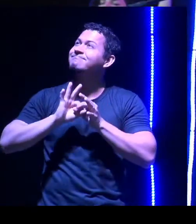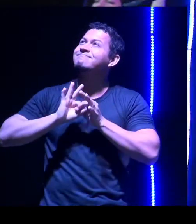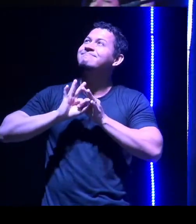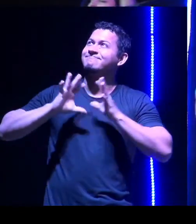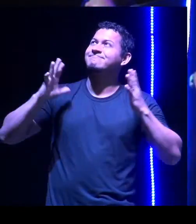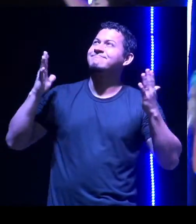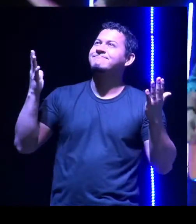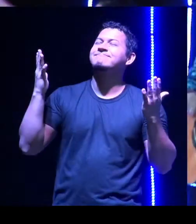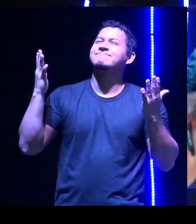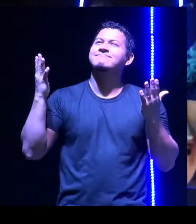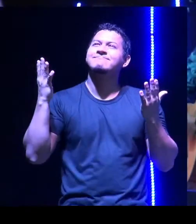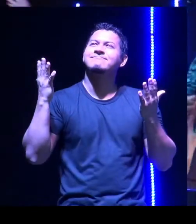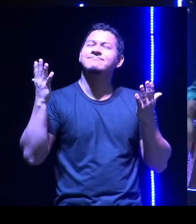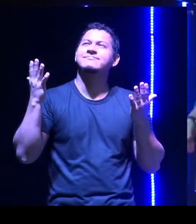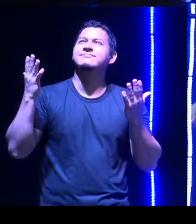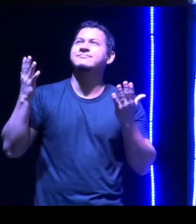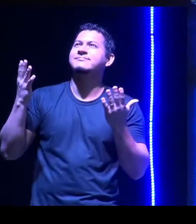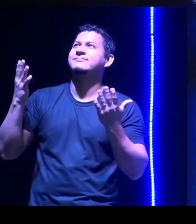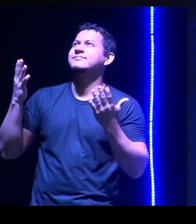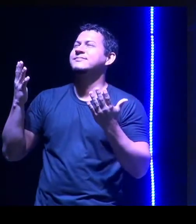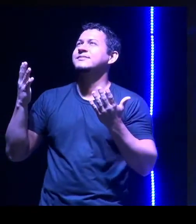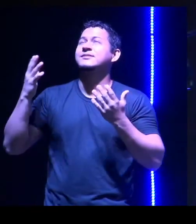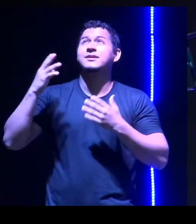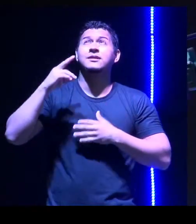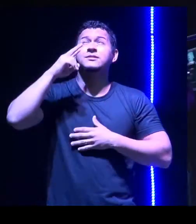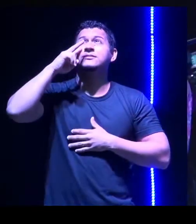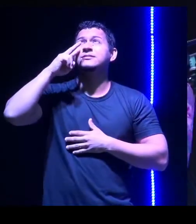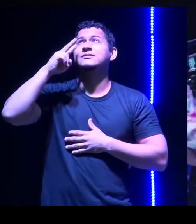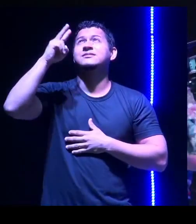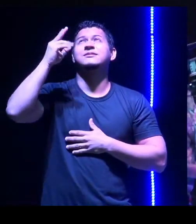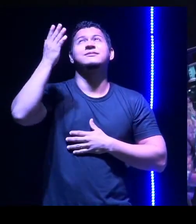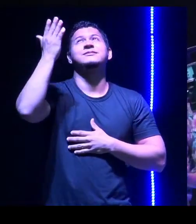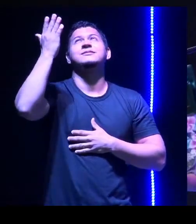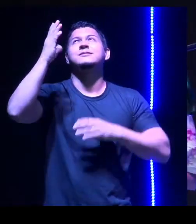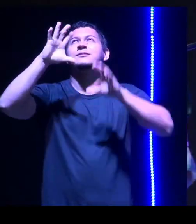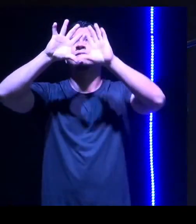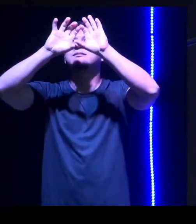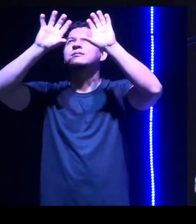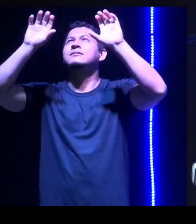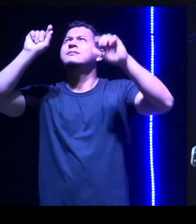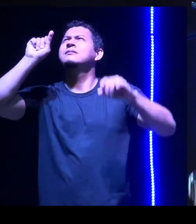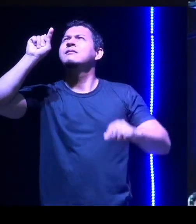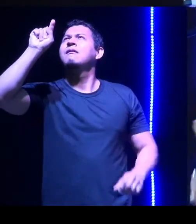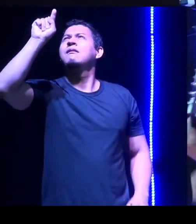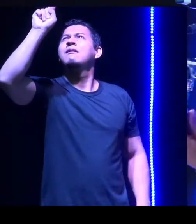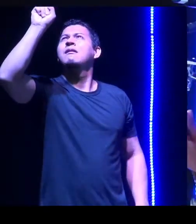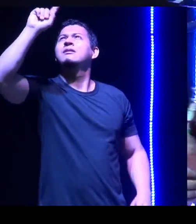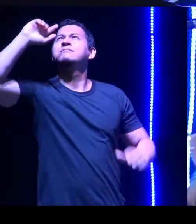olhe para o céu,